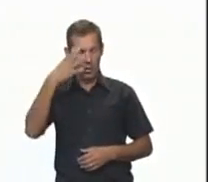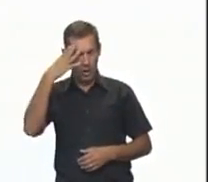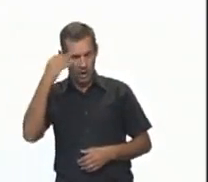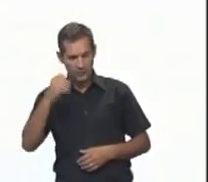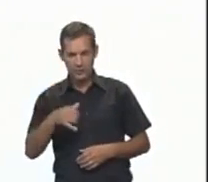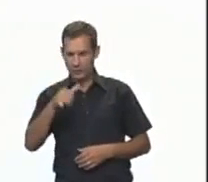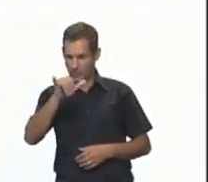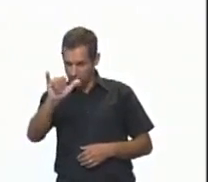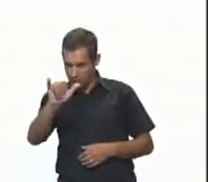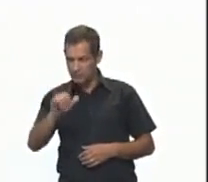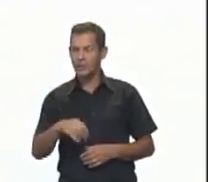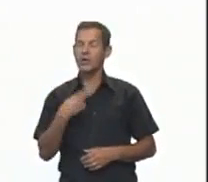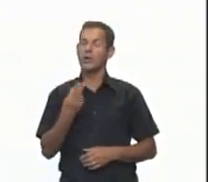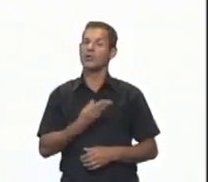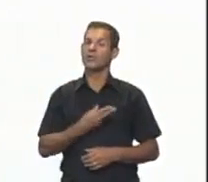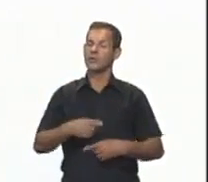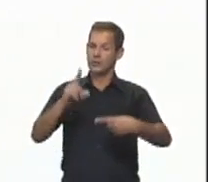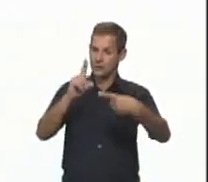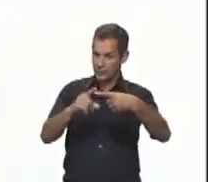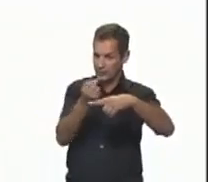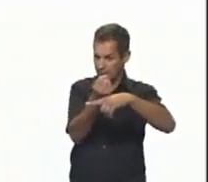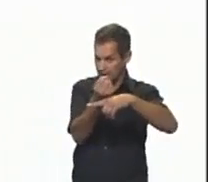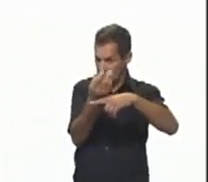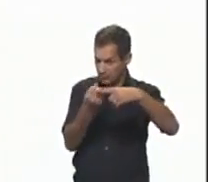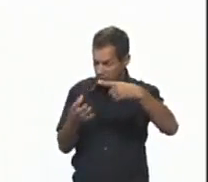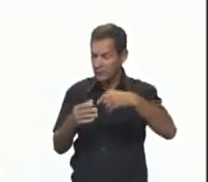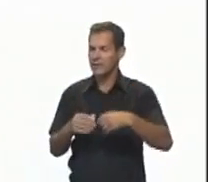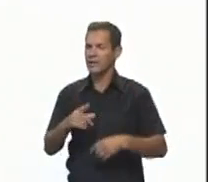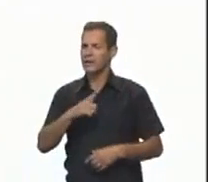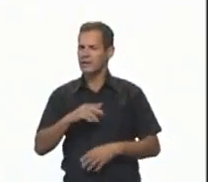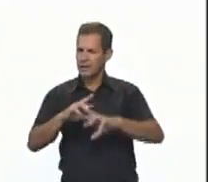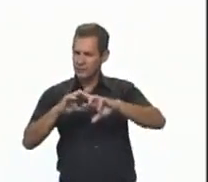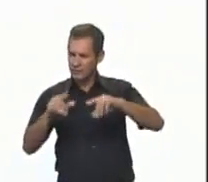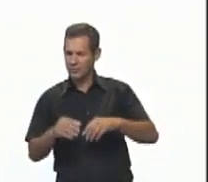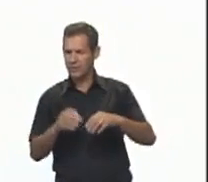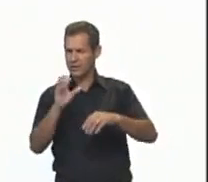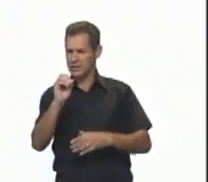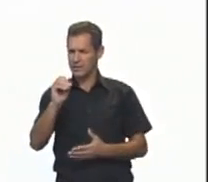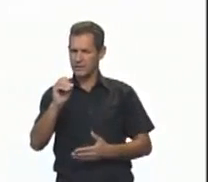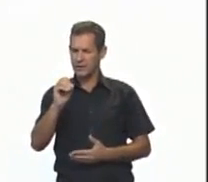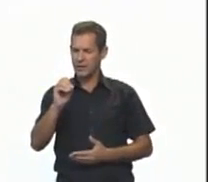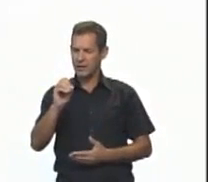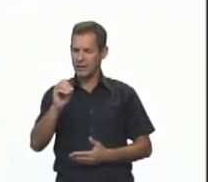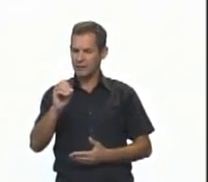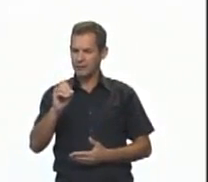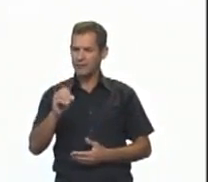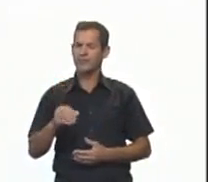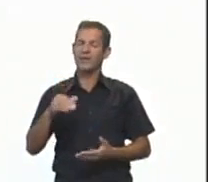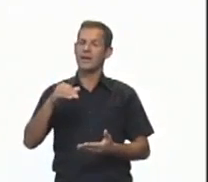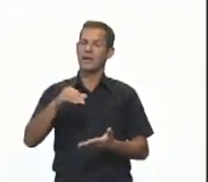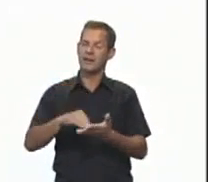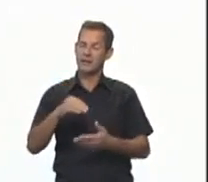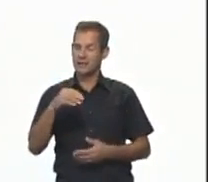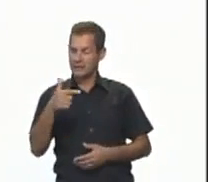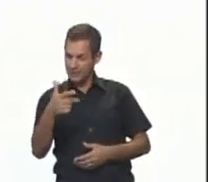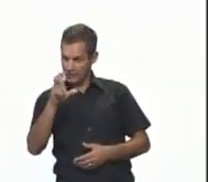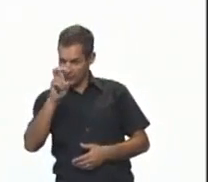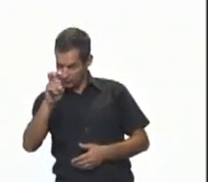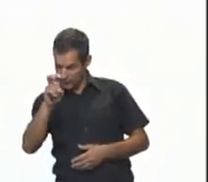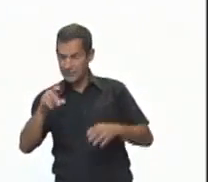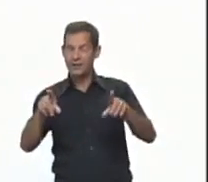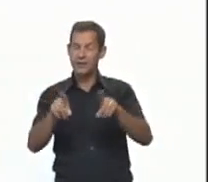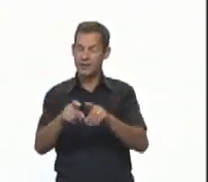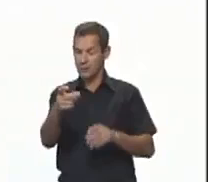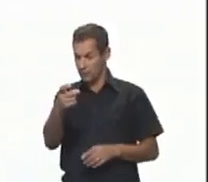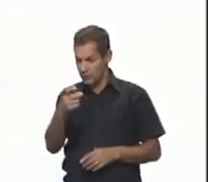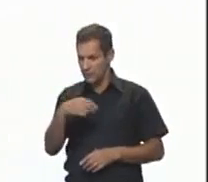que o y nosso aqui na primeira função, ele está variando de 0 a 25 e